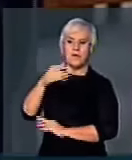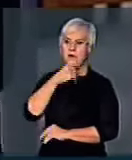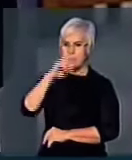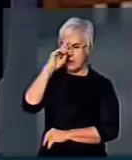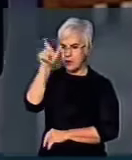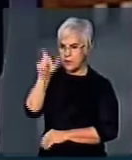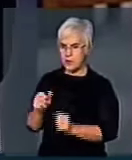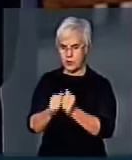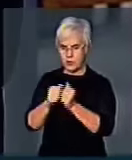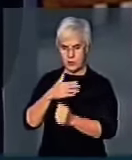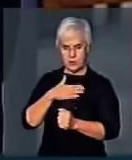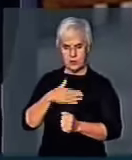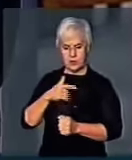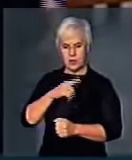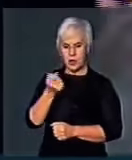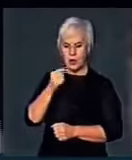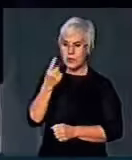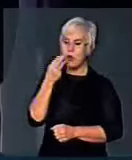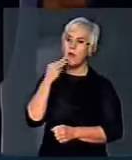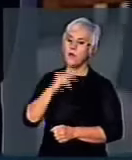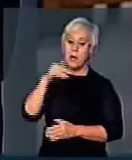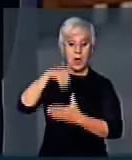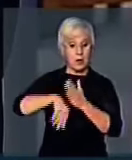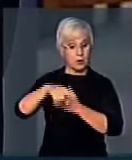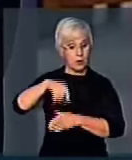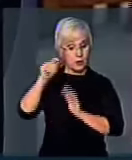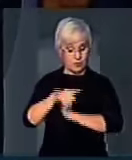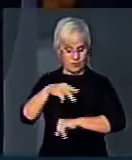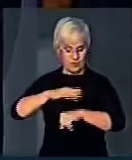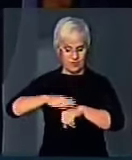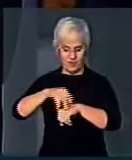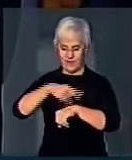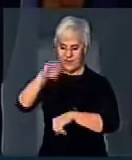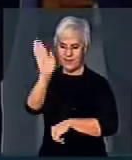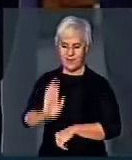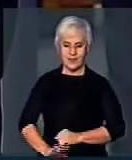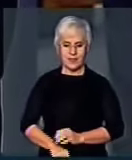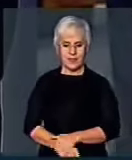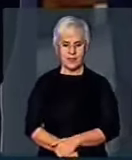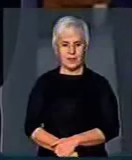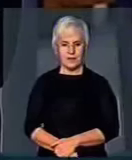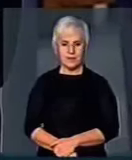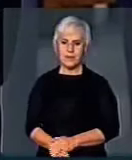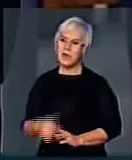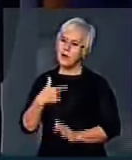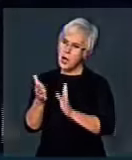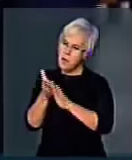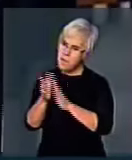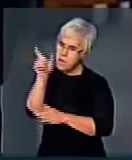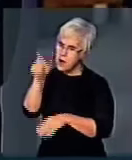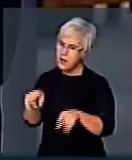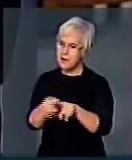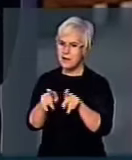Excelência, somada à minha, dá quase 1 milhão de votos nesse nosso país. Nobre deputado, também quero